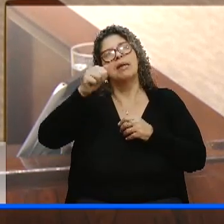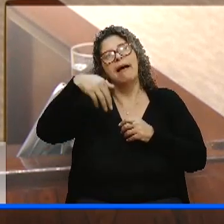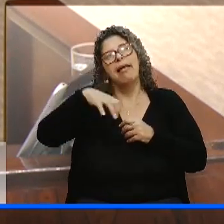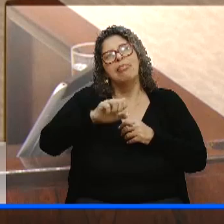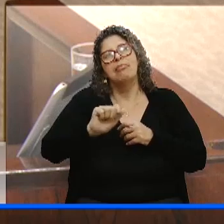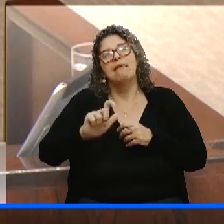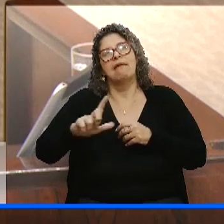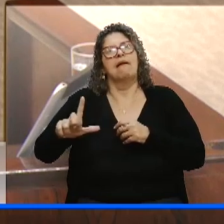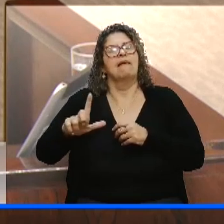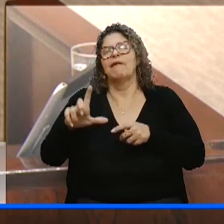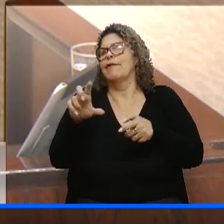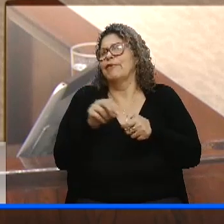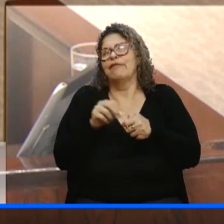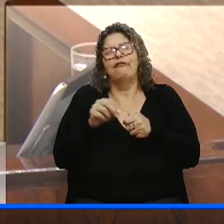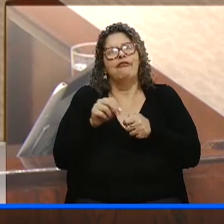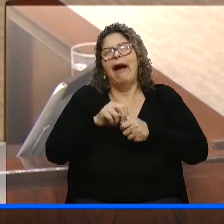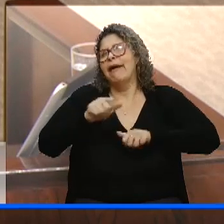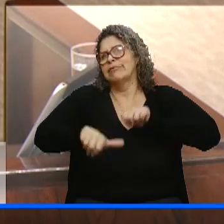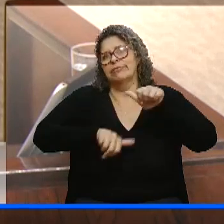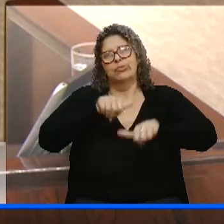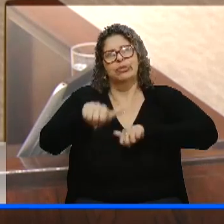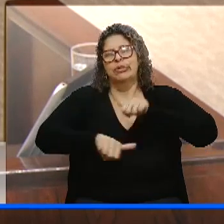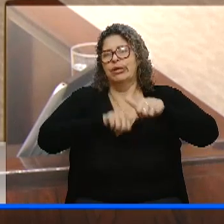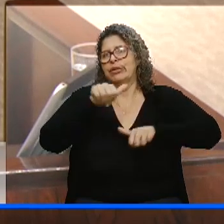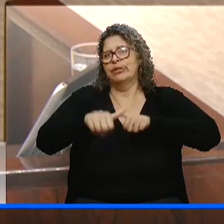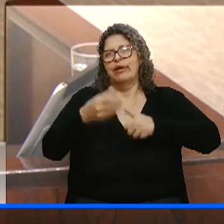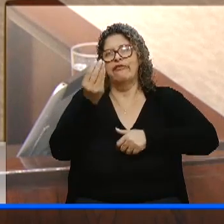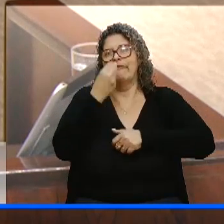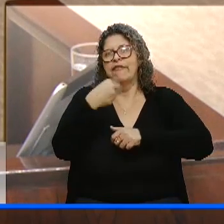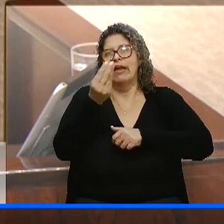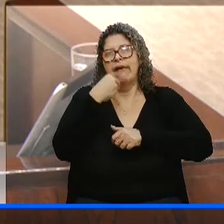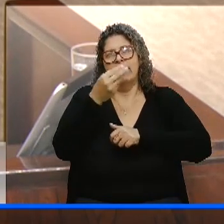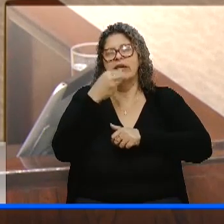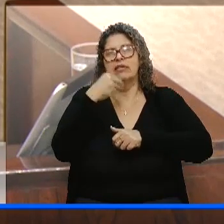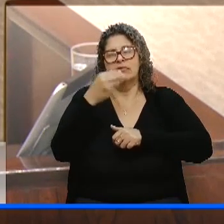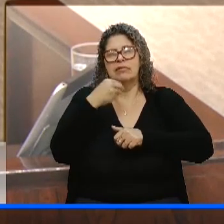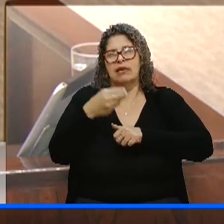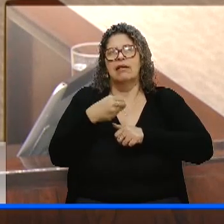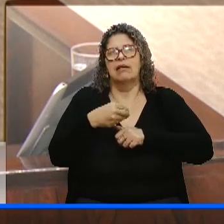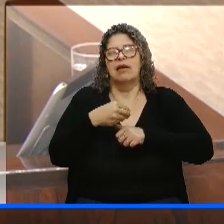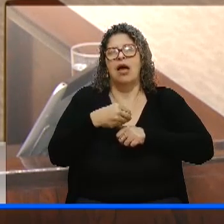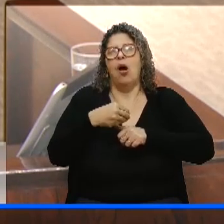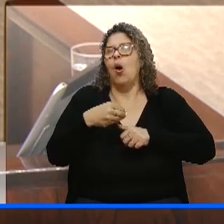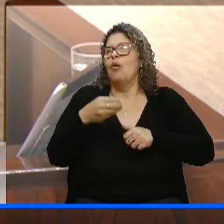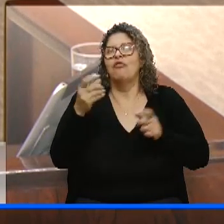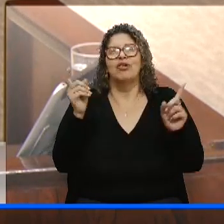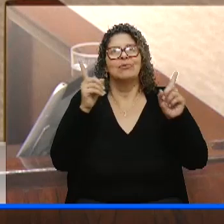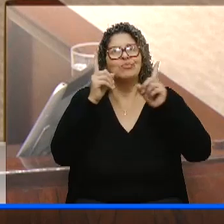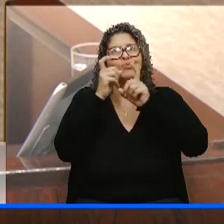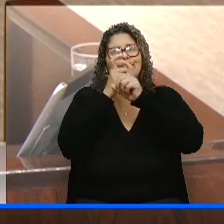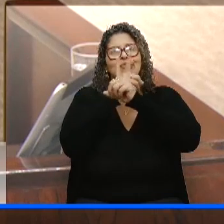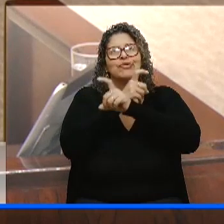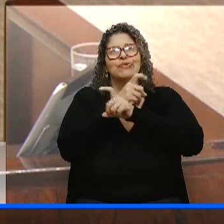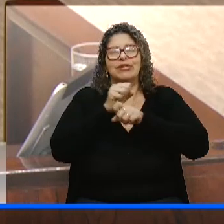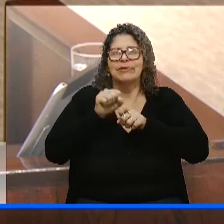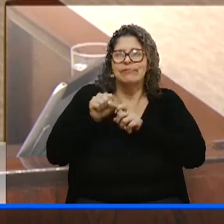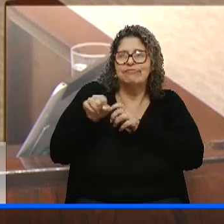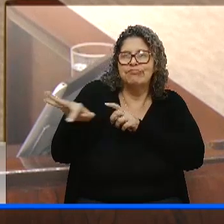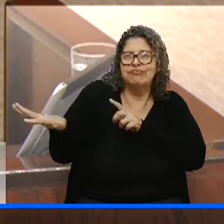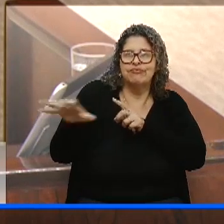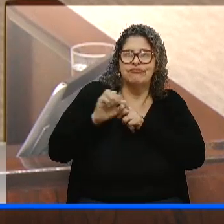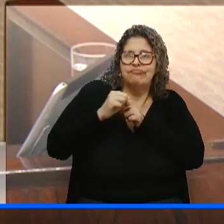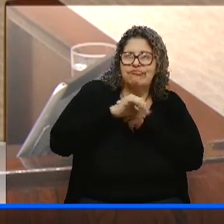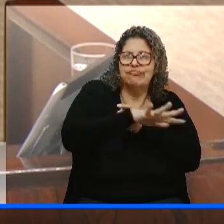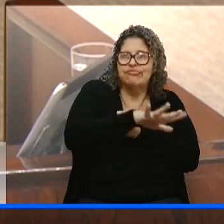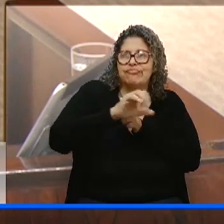não faça grandes mudanças que possam enfraquecer ou até mesmo inviabilizar a geração diz distribuída que é